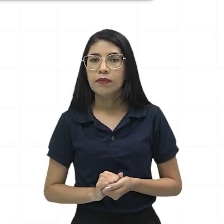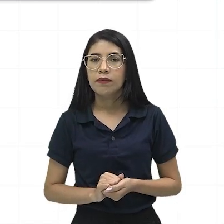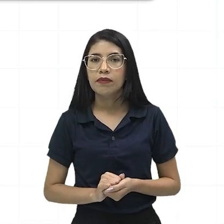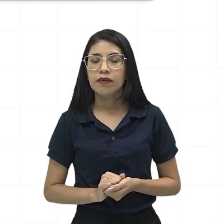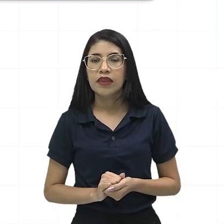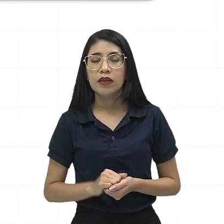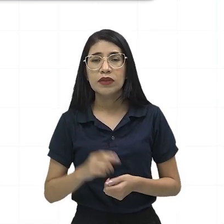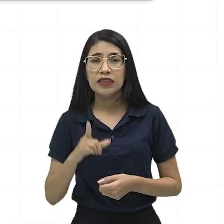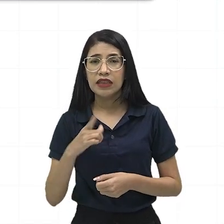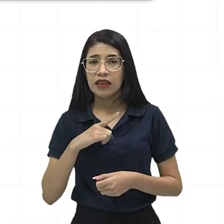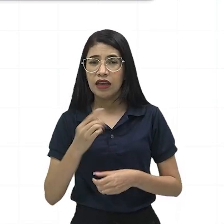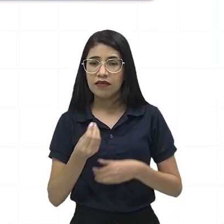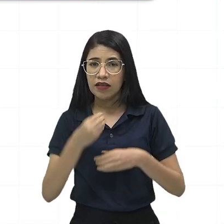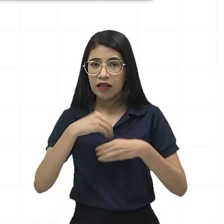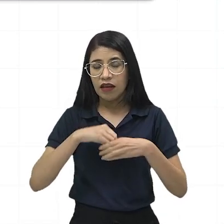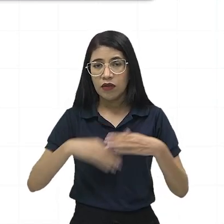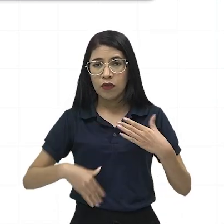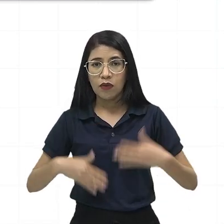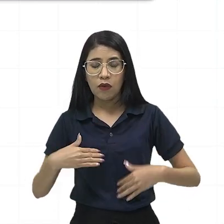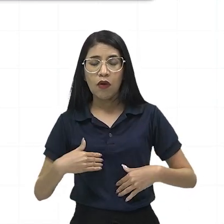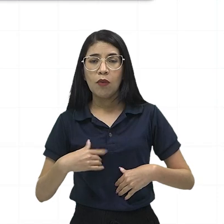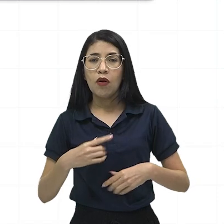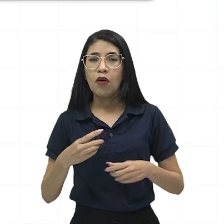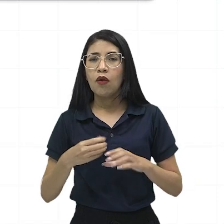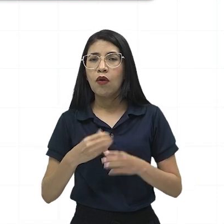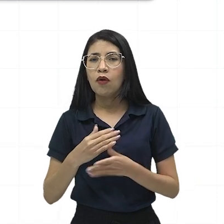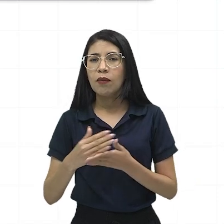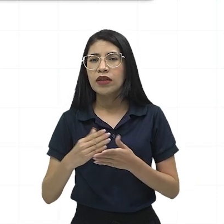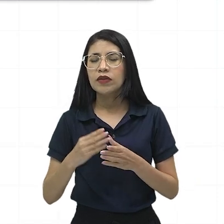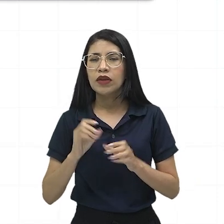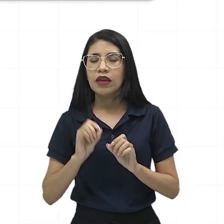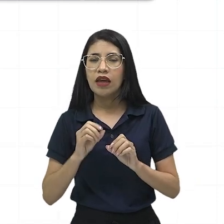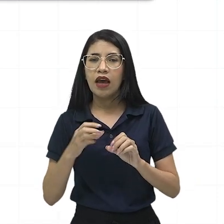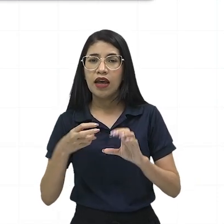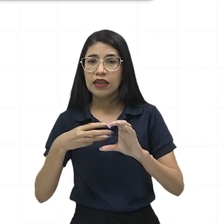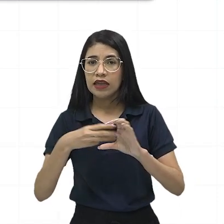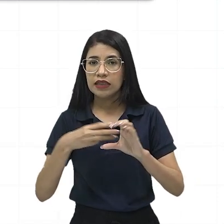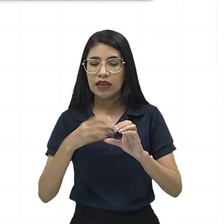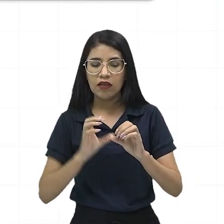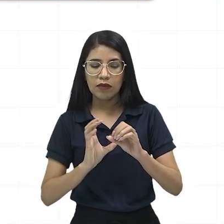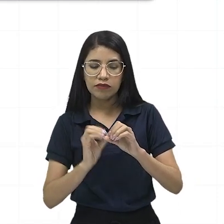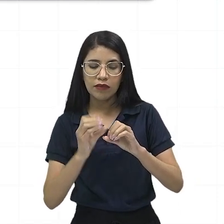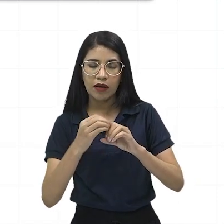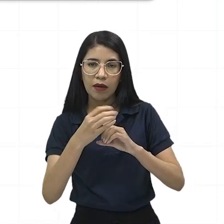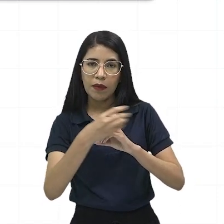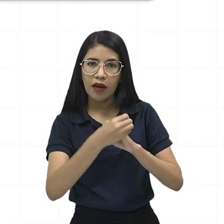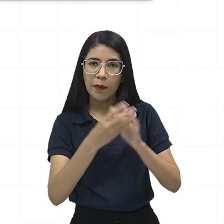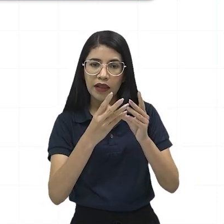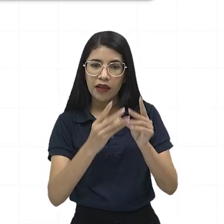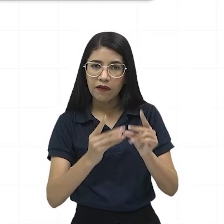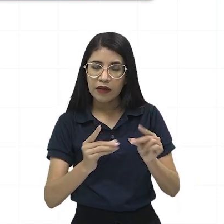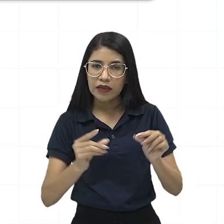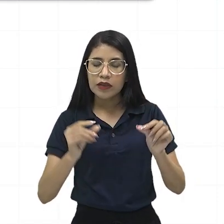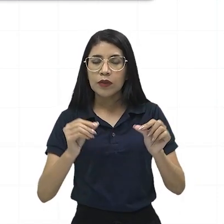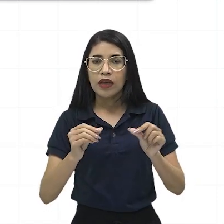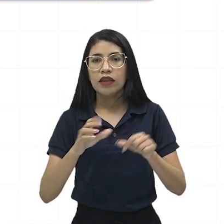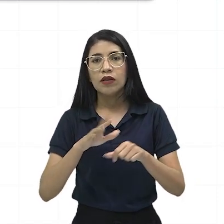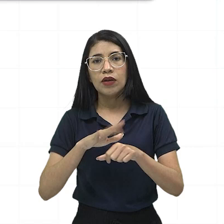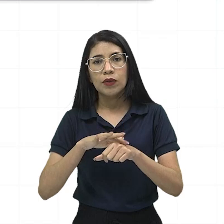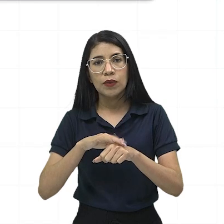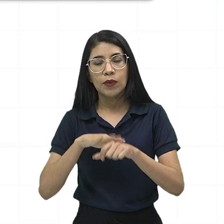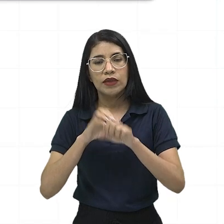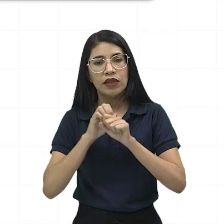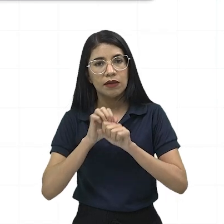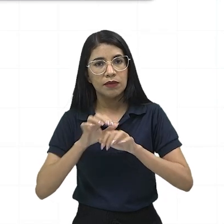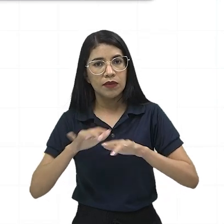vez instalados no organismo, atacam as células hospedeiras, degenerando-as e causando doenças.